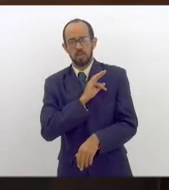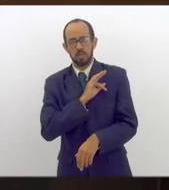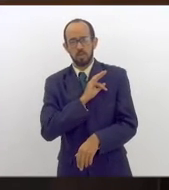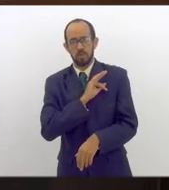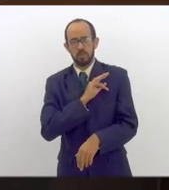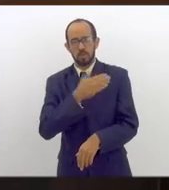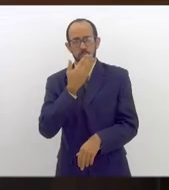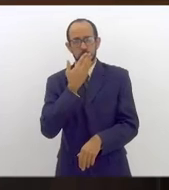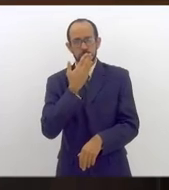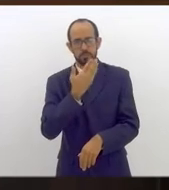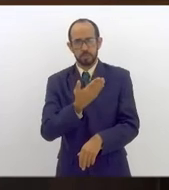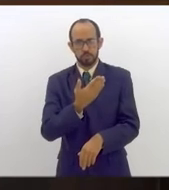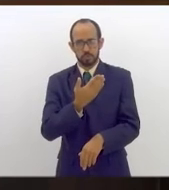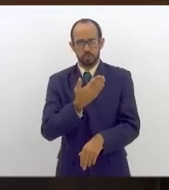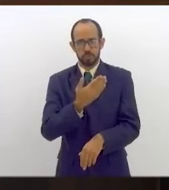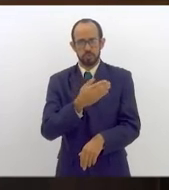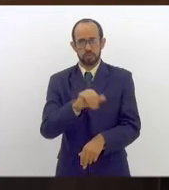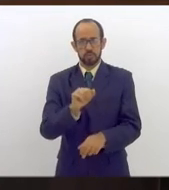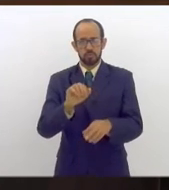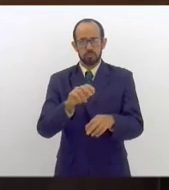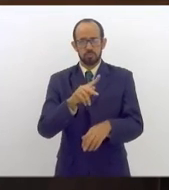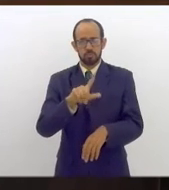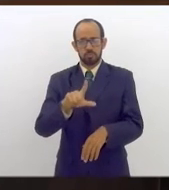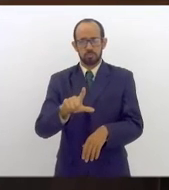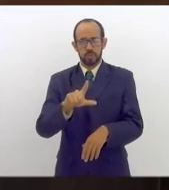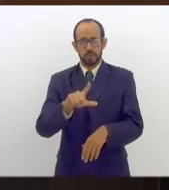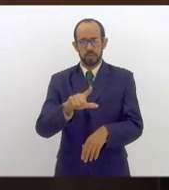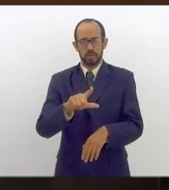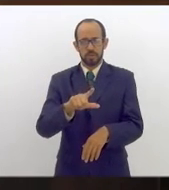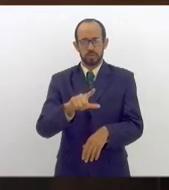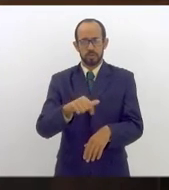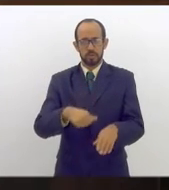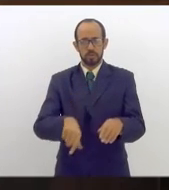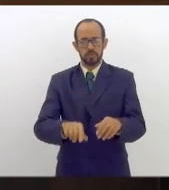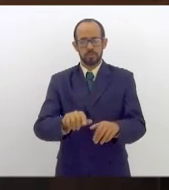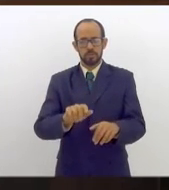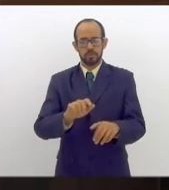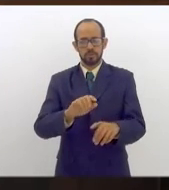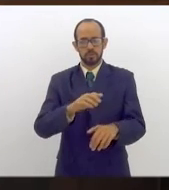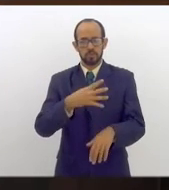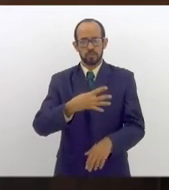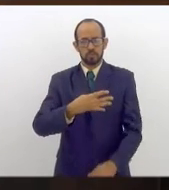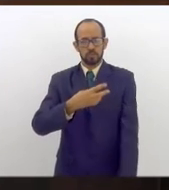vou solicitar que o projeto de lei